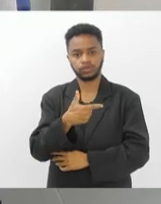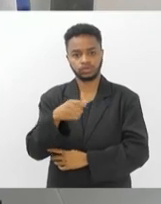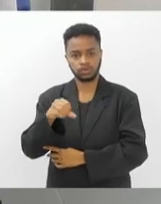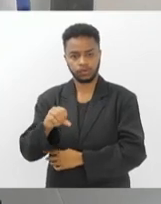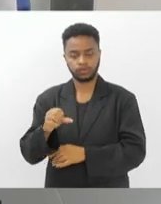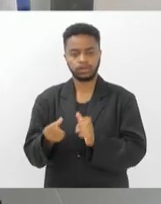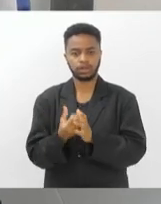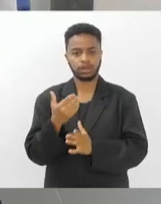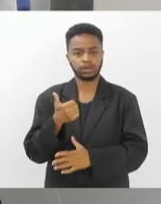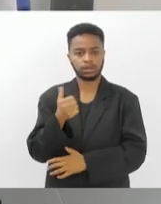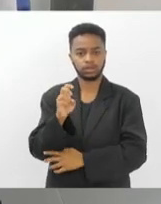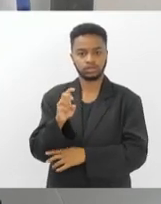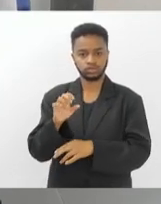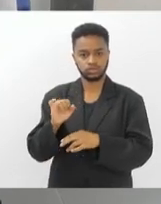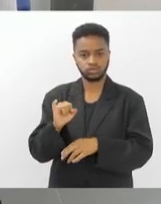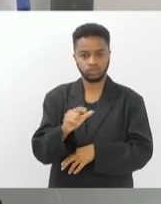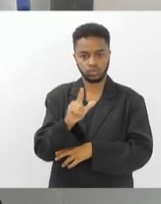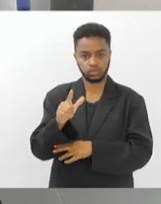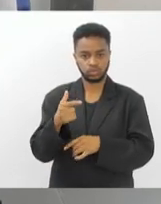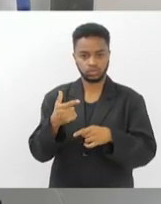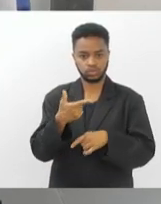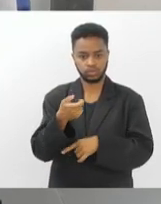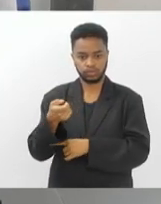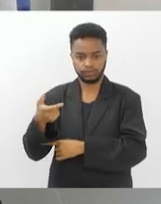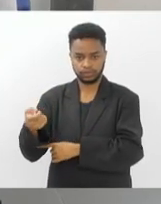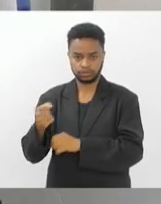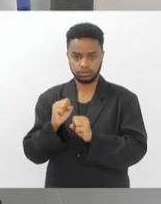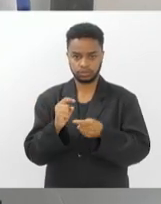de 2020. Em discussão.